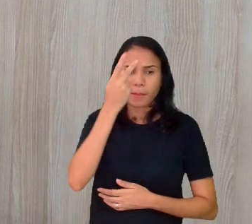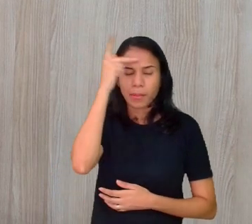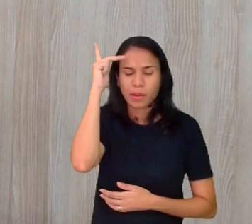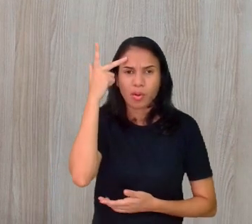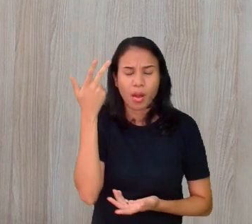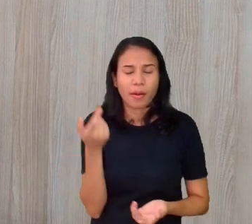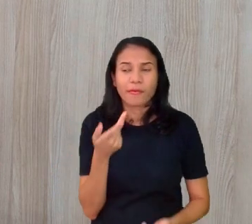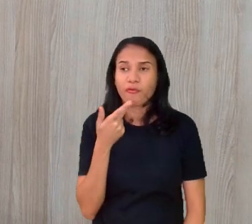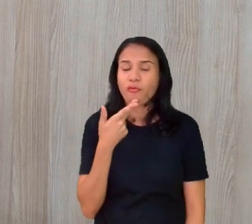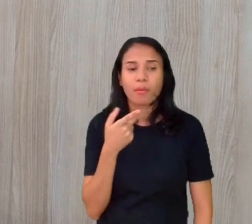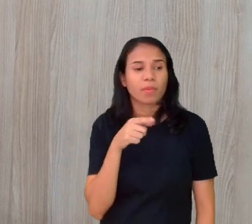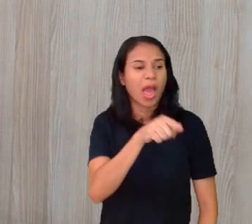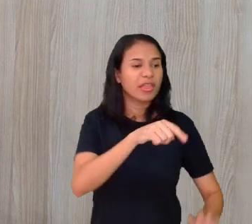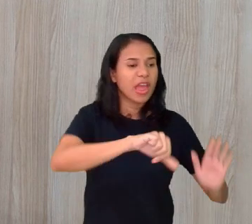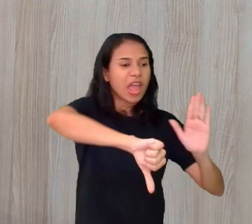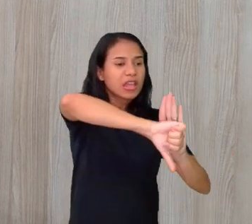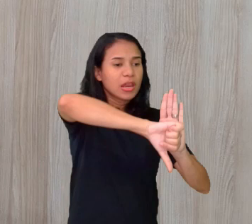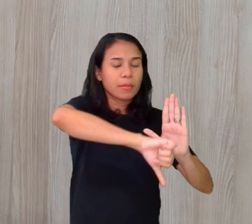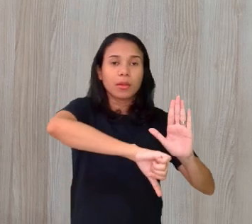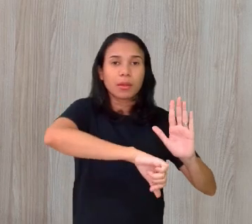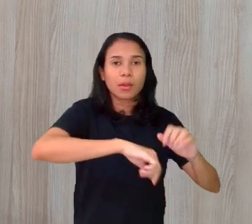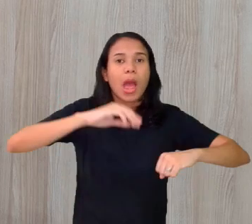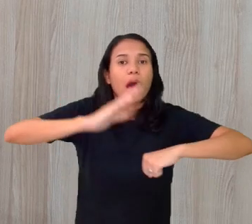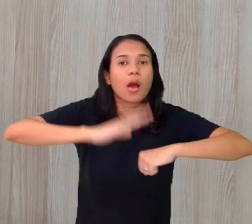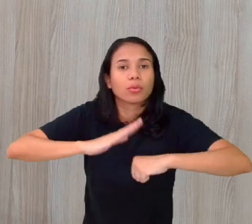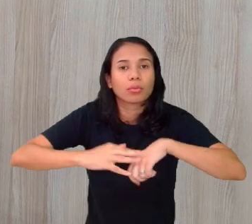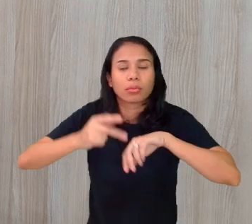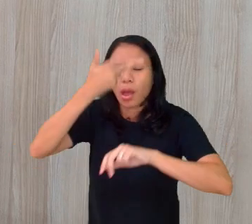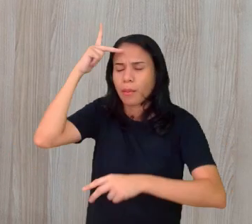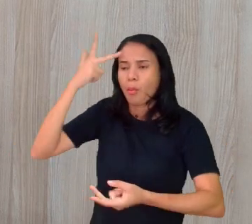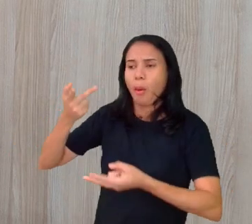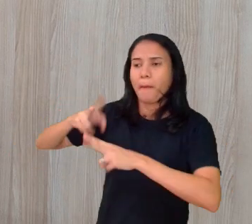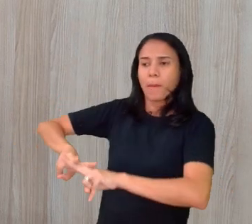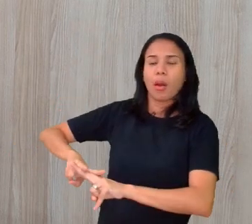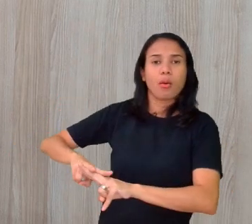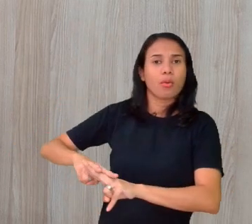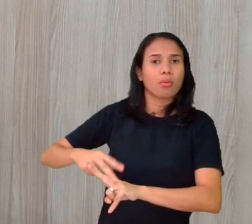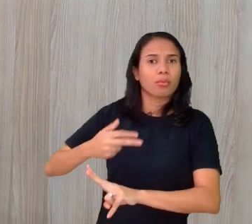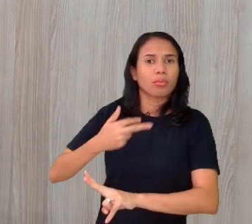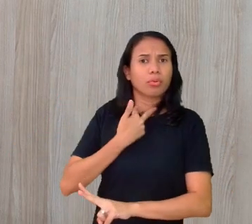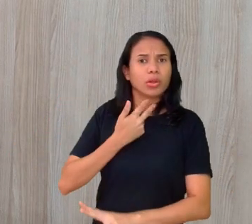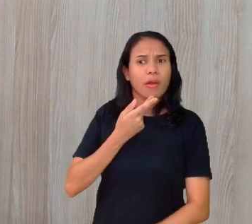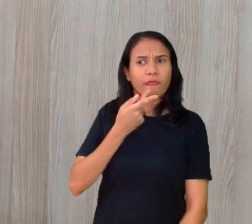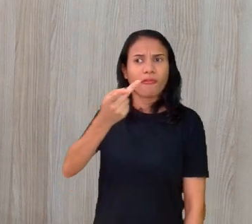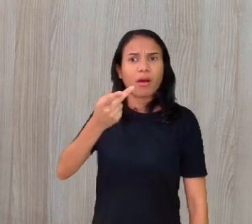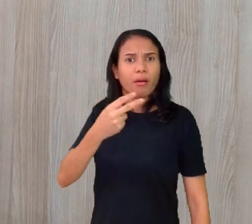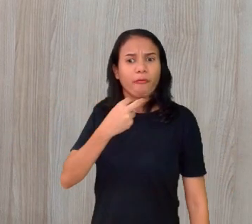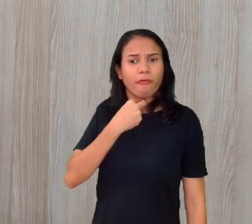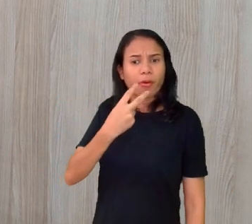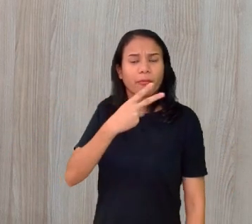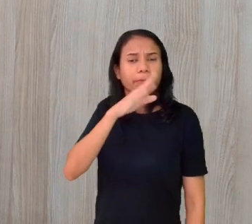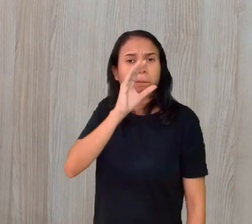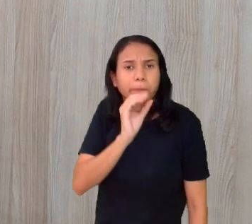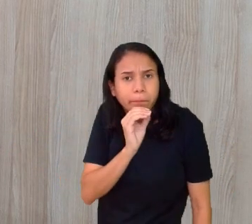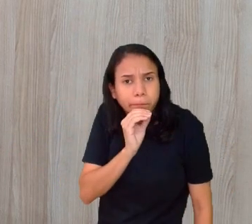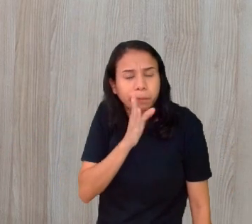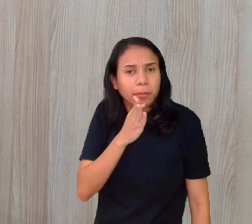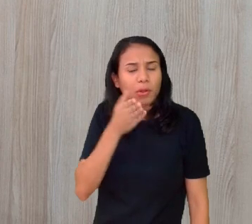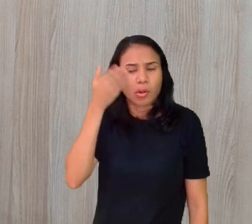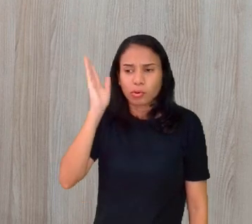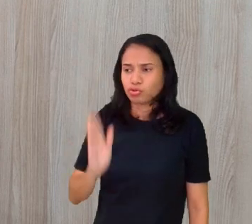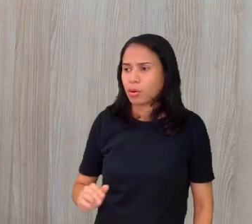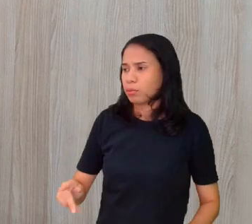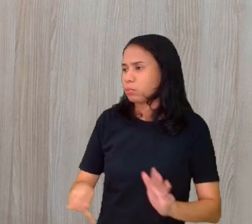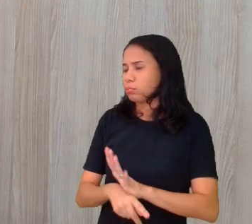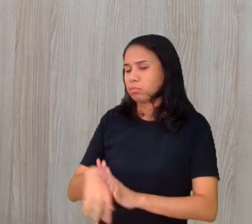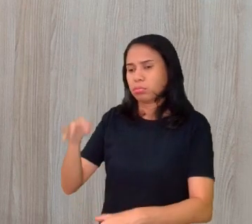de um crime, ele era automaticamente preso e não podia nem responder com relação àquilo, ele já estava